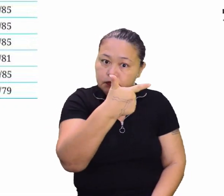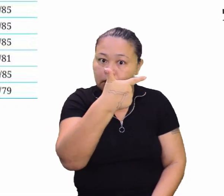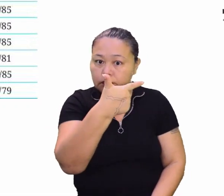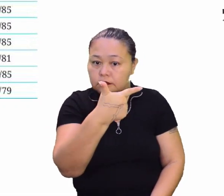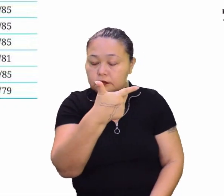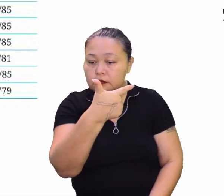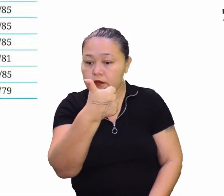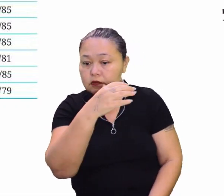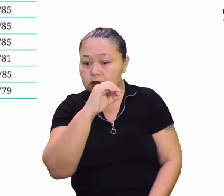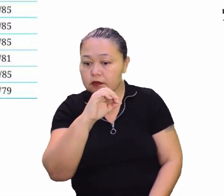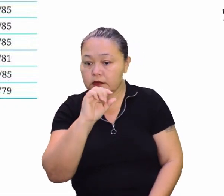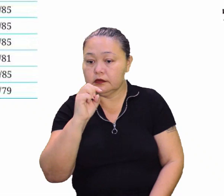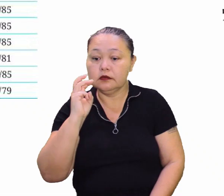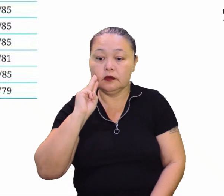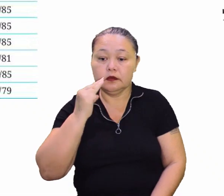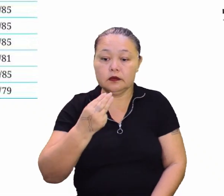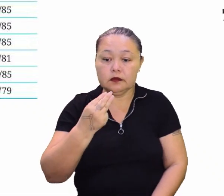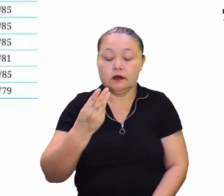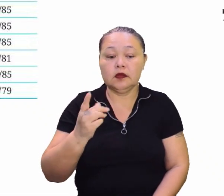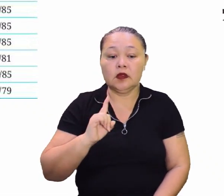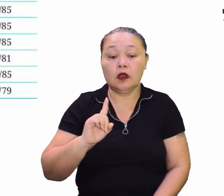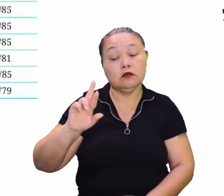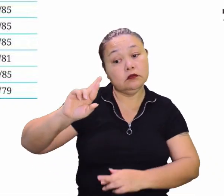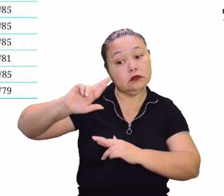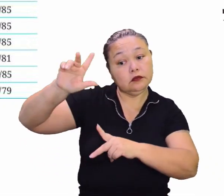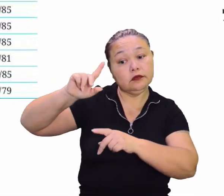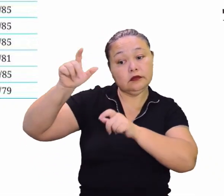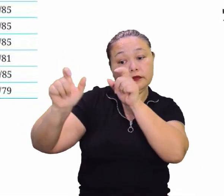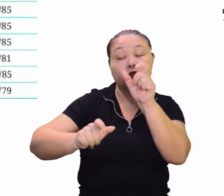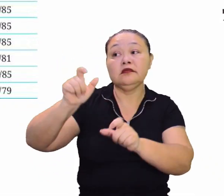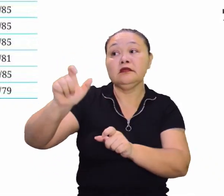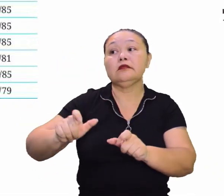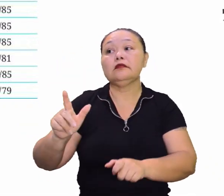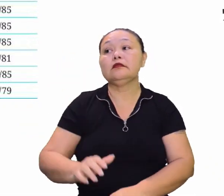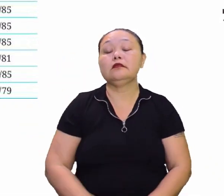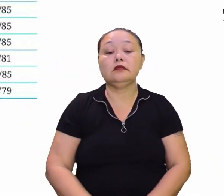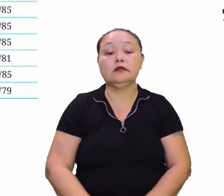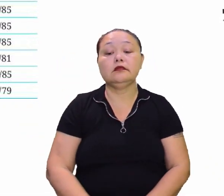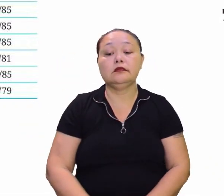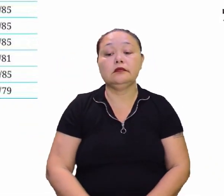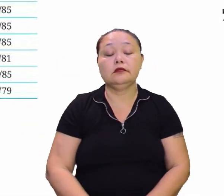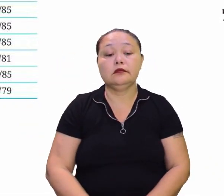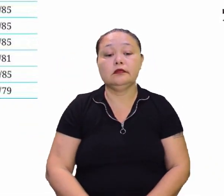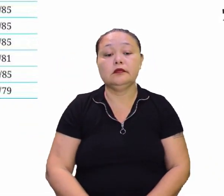milhões. Olha só a diferença de população, hein? Uhum.